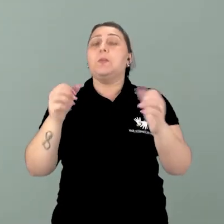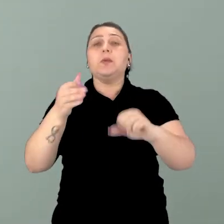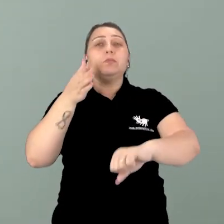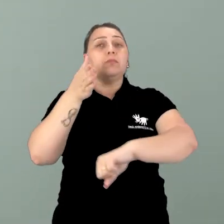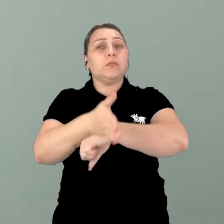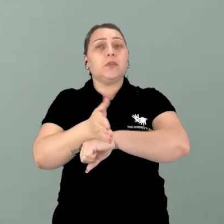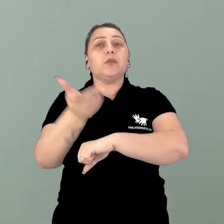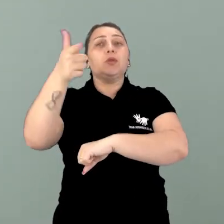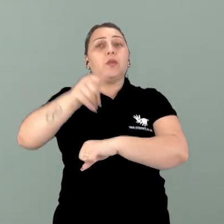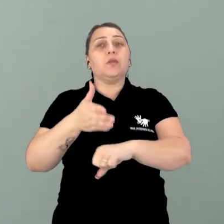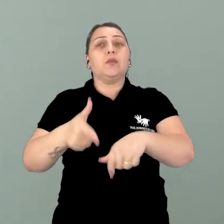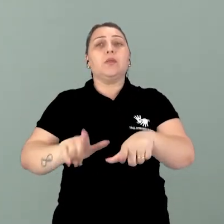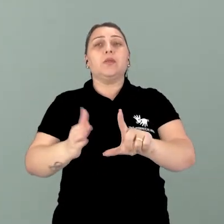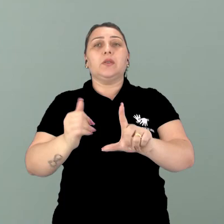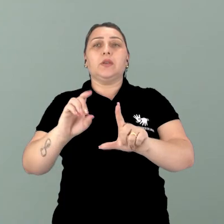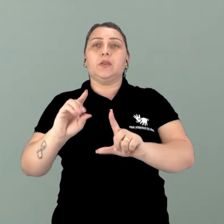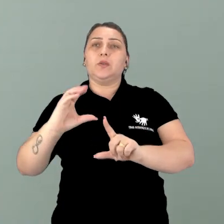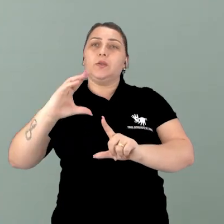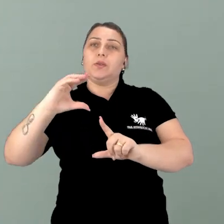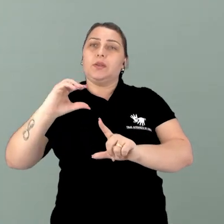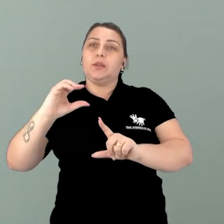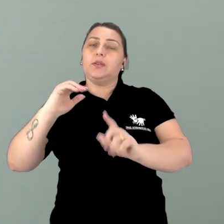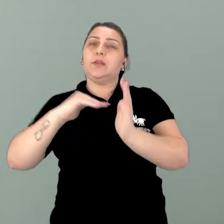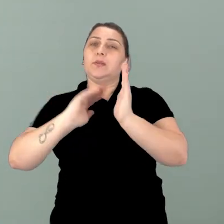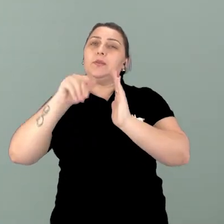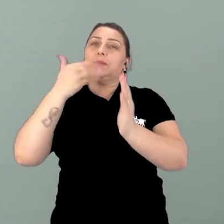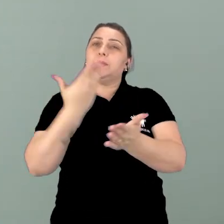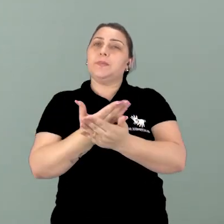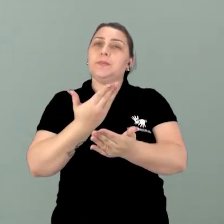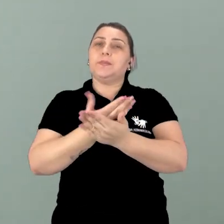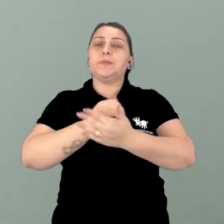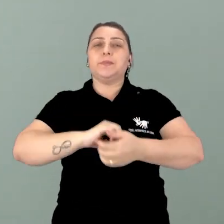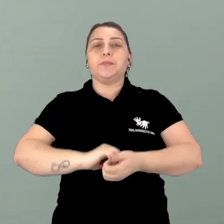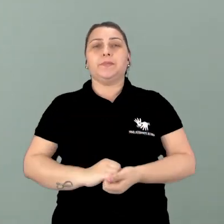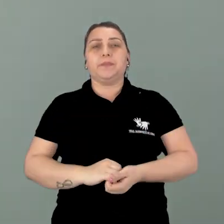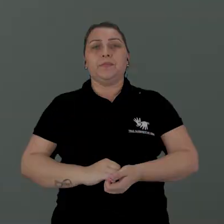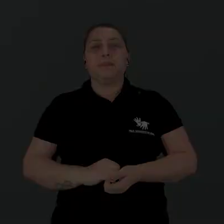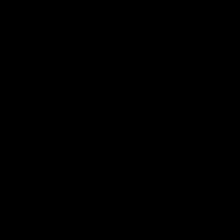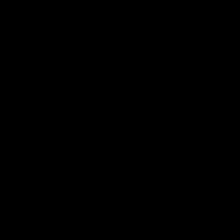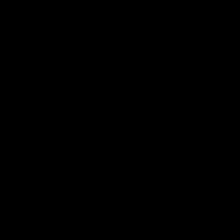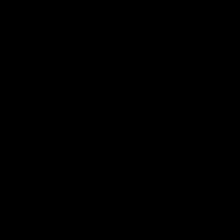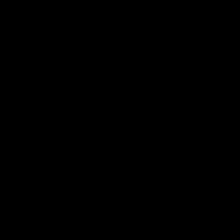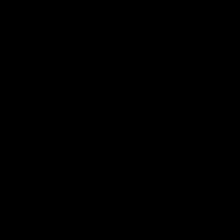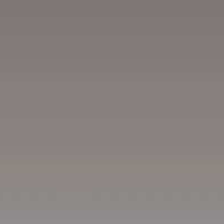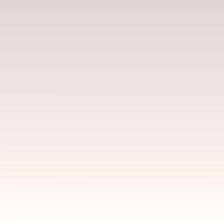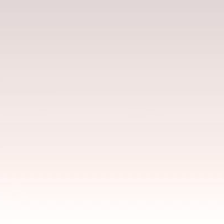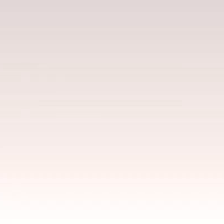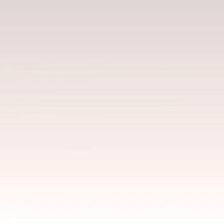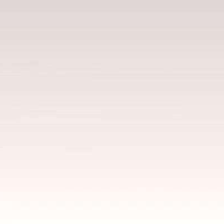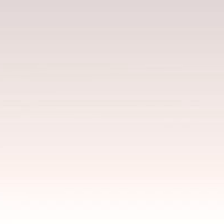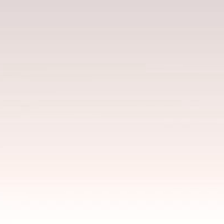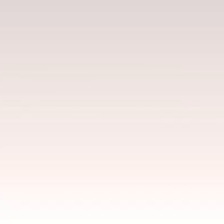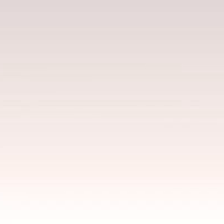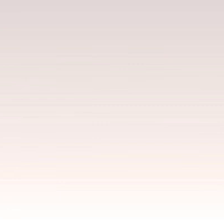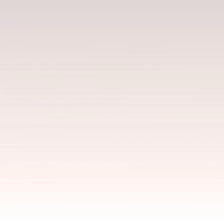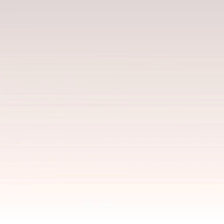podem acessá-la mais vezes lá na plataforma Eduque. Até a próxima aula!